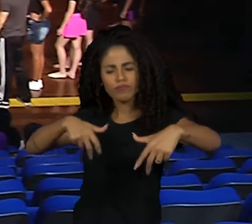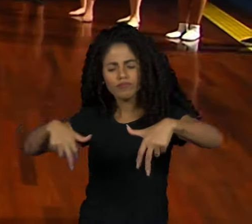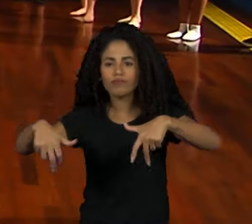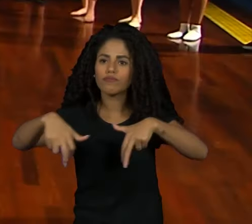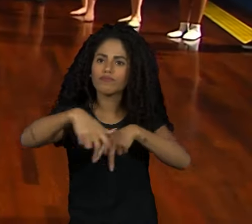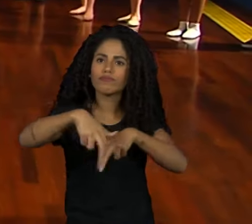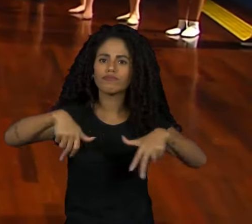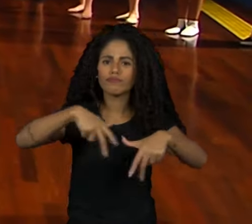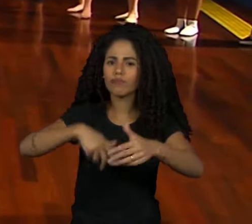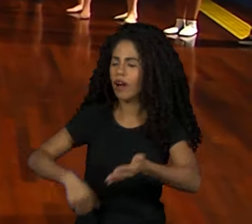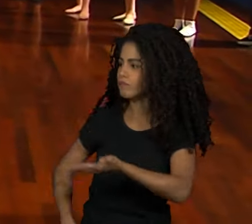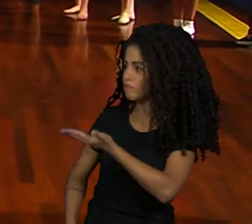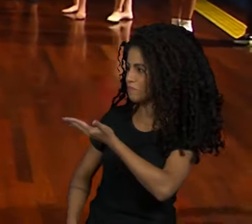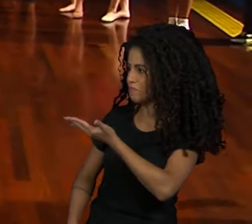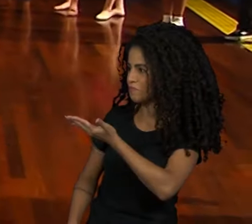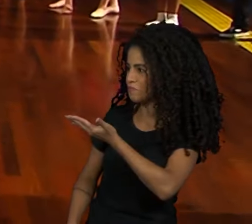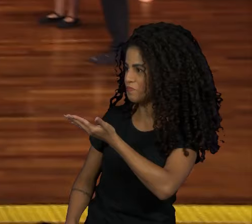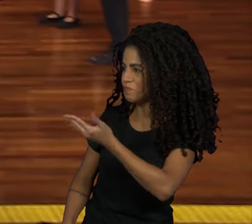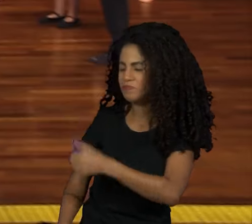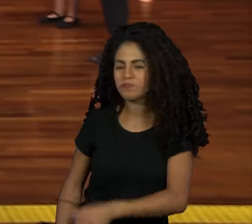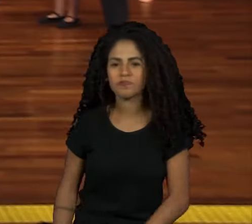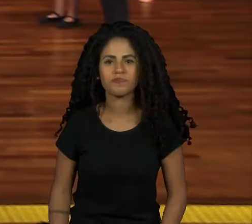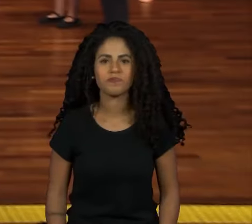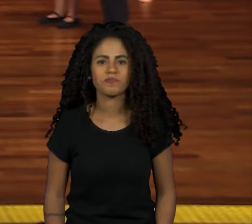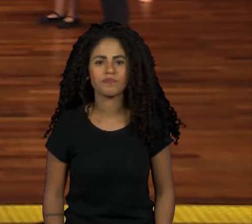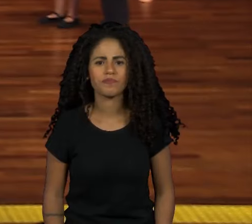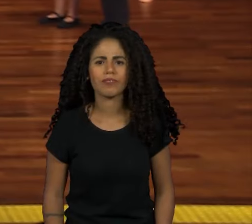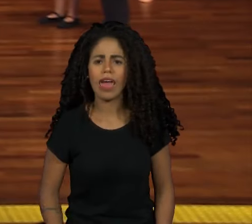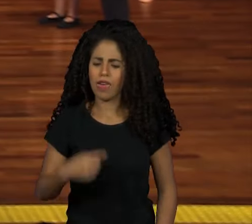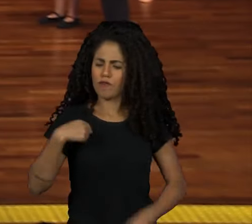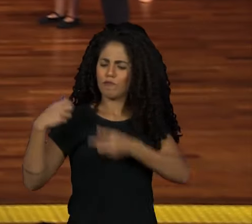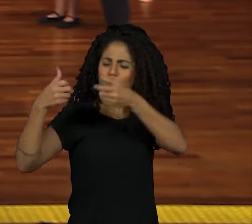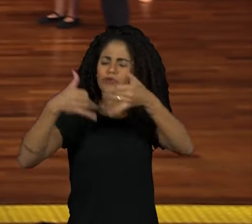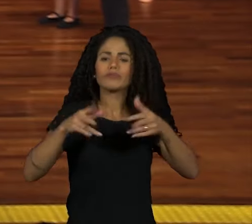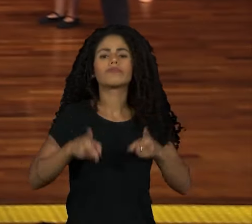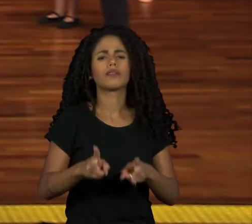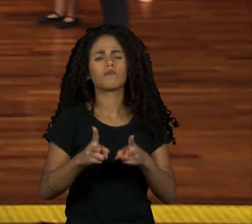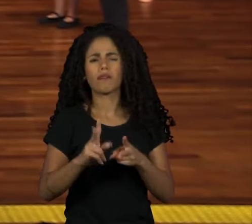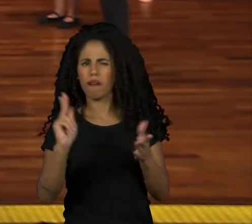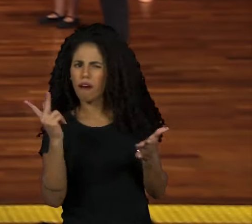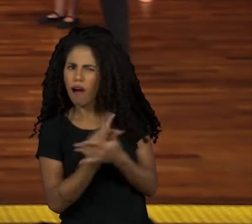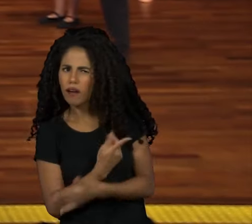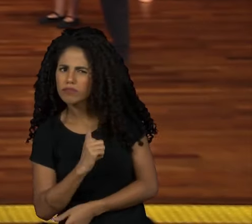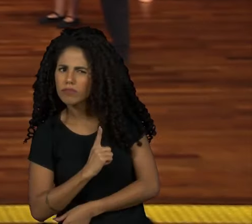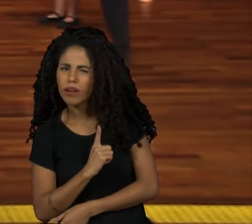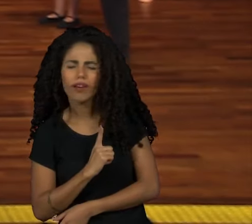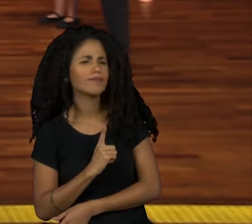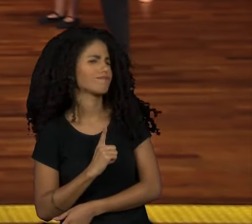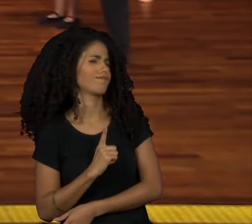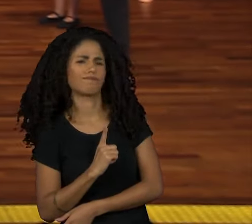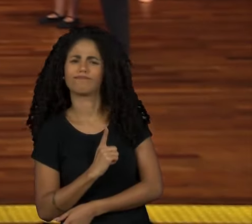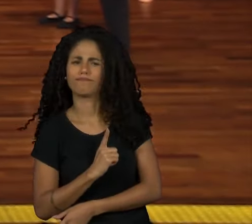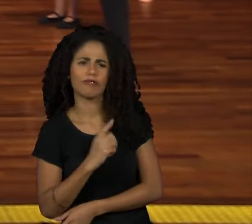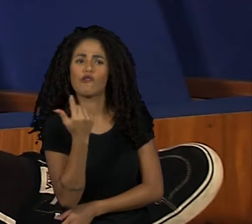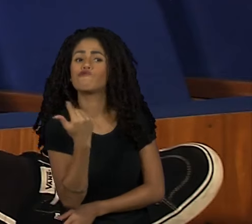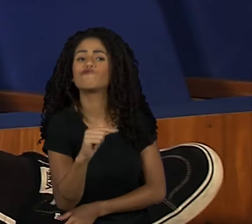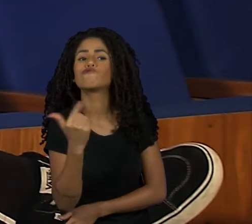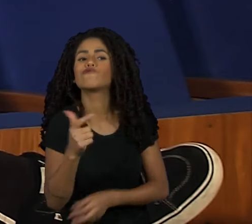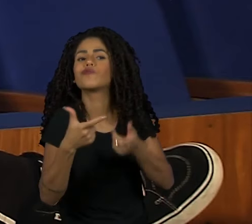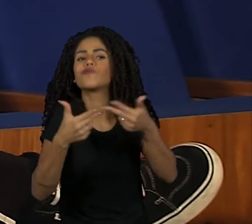Essa cidade tá vazia ainda, essa vila tá vazia. Eu sempre falo que no teatro não tem errado. Não tem, eu estou fazendo errado a minha